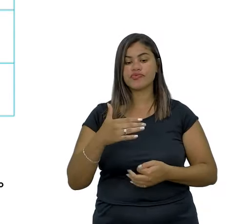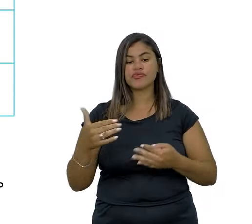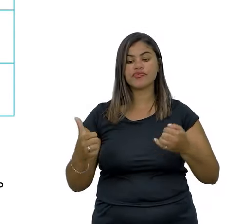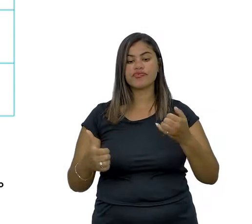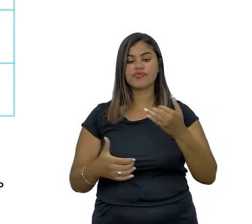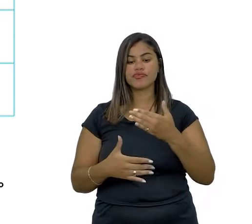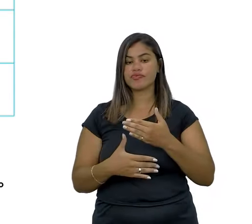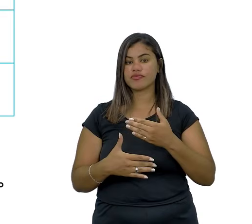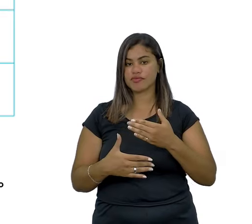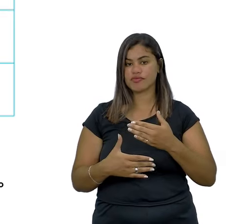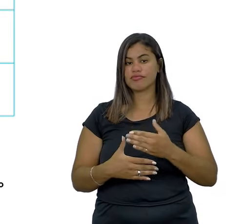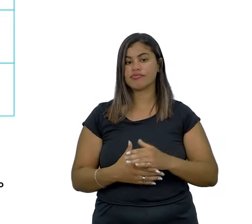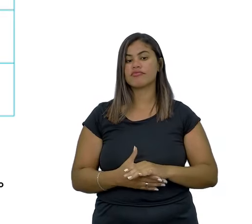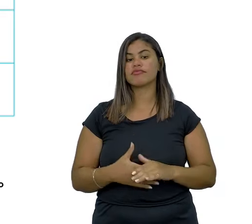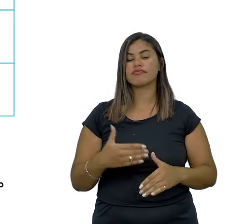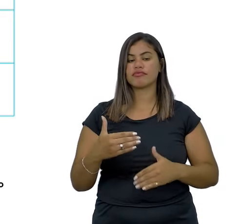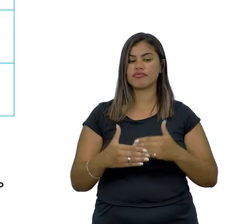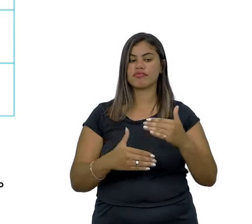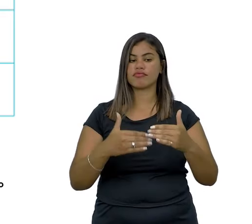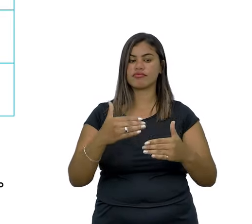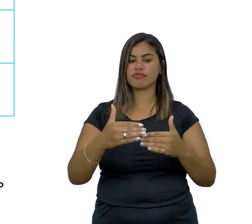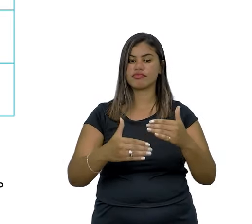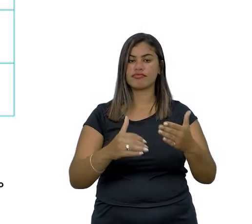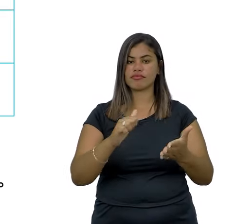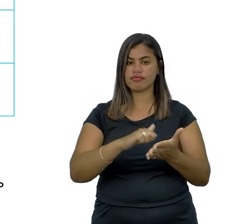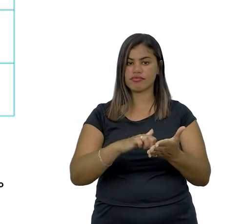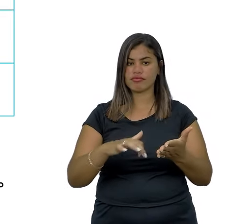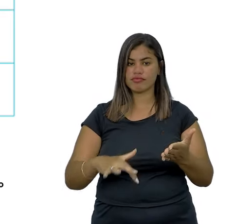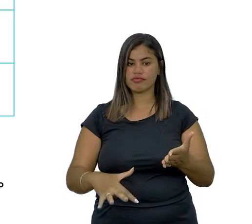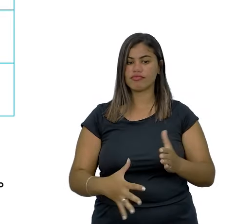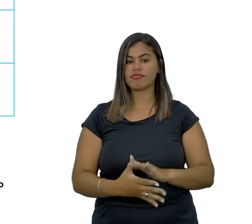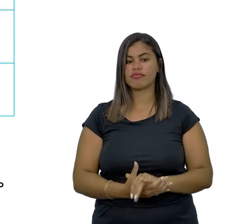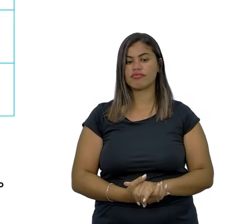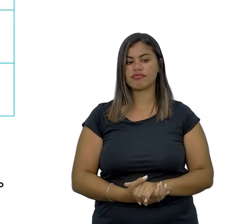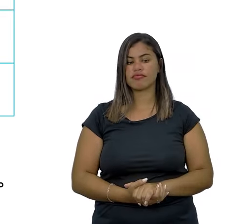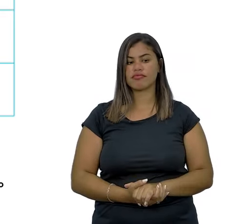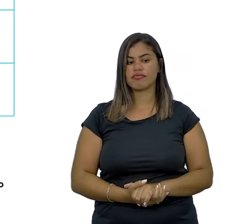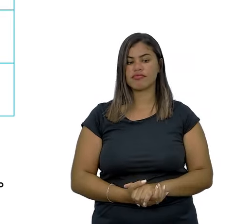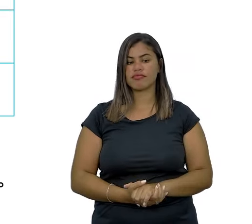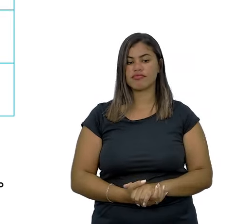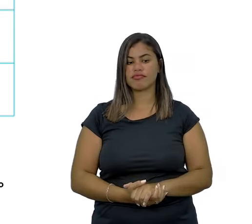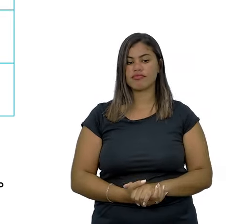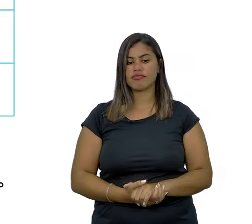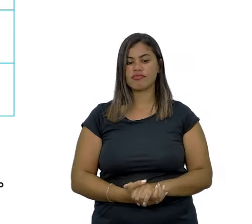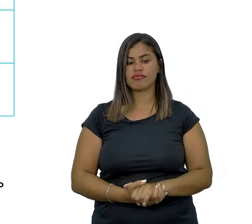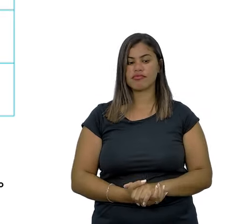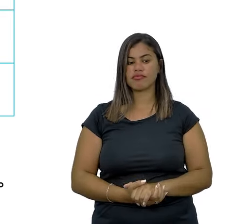percurso da continuidade dessa atividade. Então, no item B,